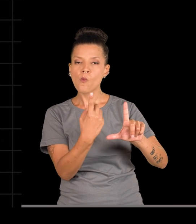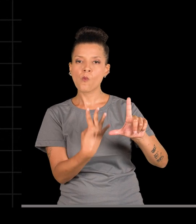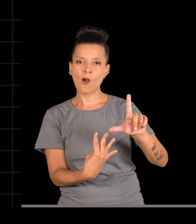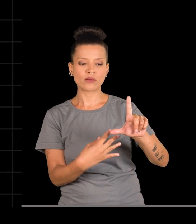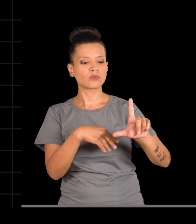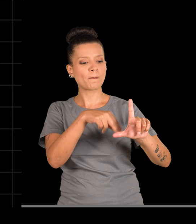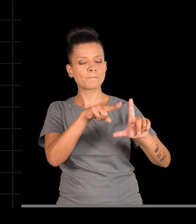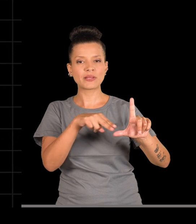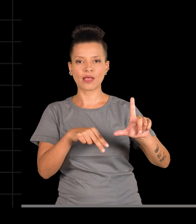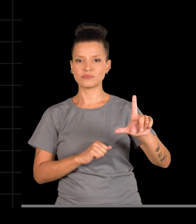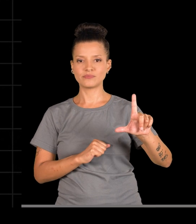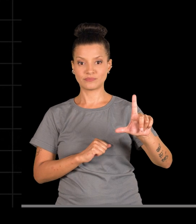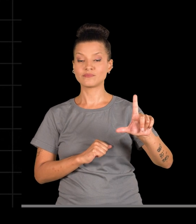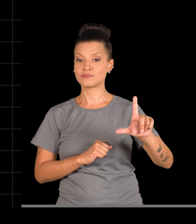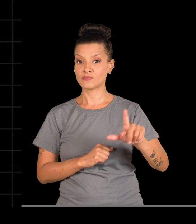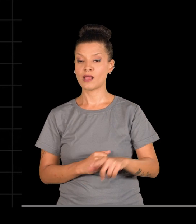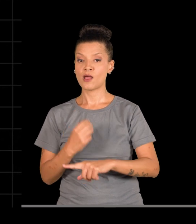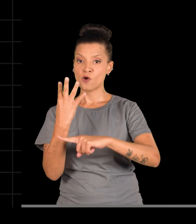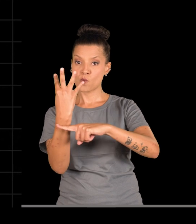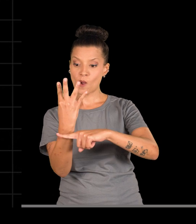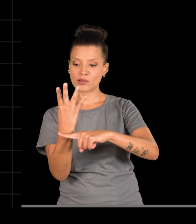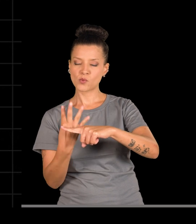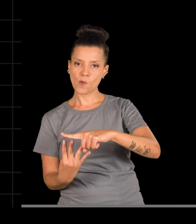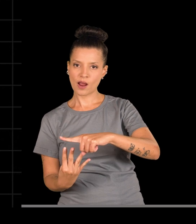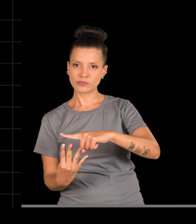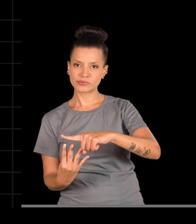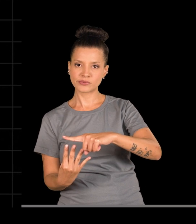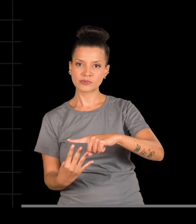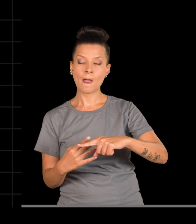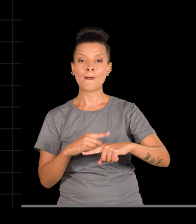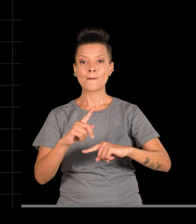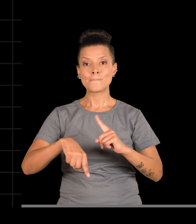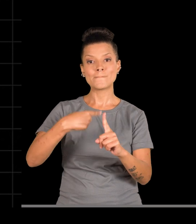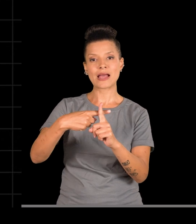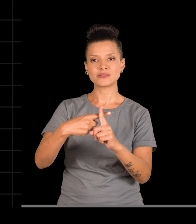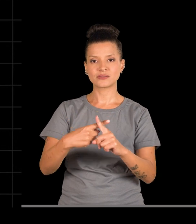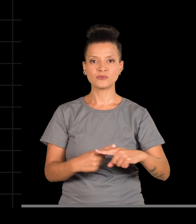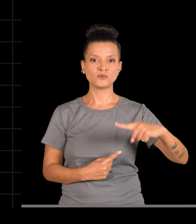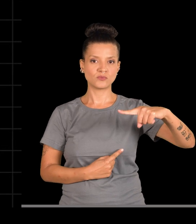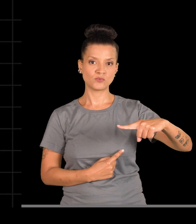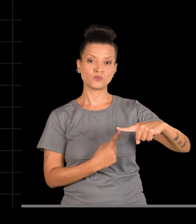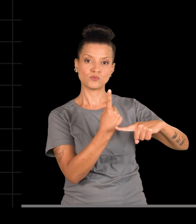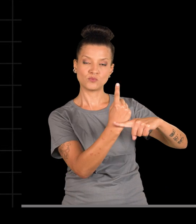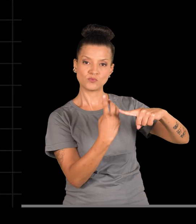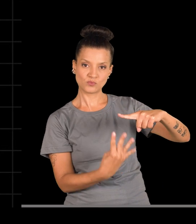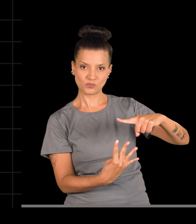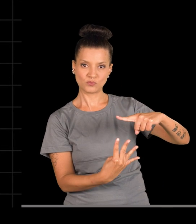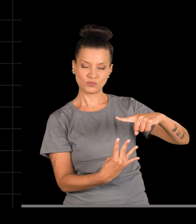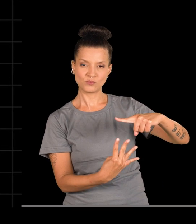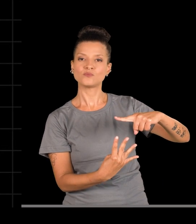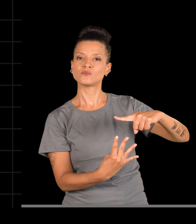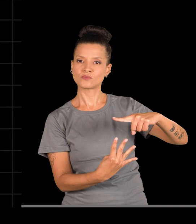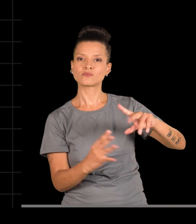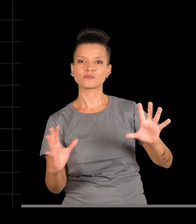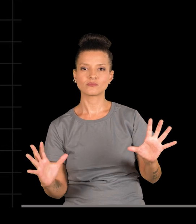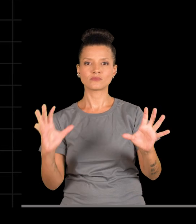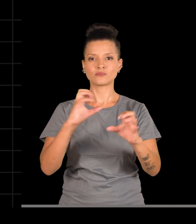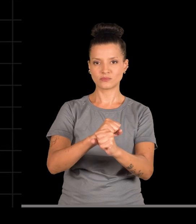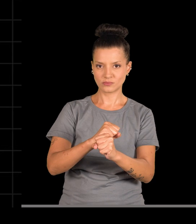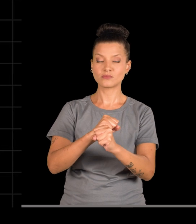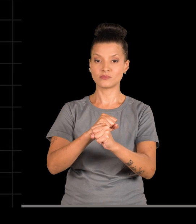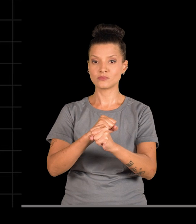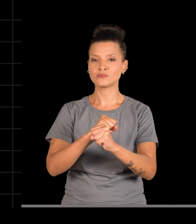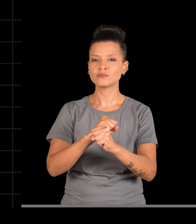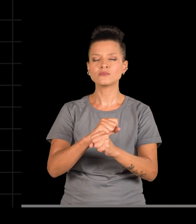à anterior, né? Então, o que eu tenho aqui, ó, é 4/4 mais 1/4. E o que acontece aqui é o seguinte, quando eu fizer essa soma,